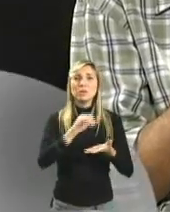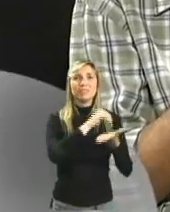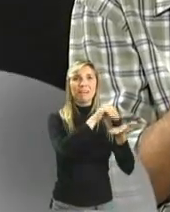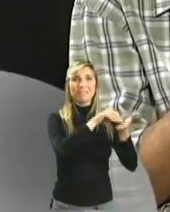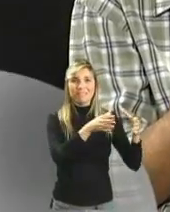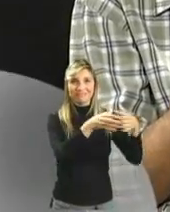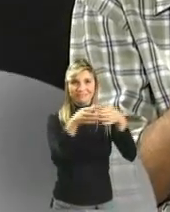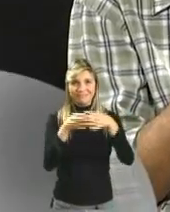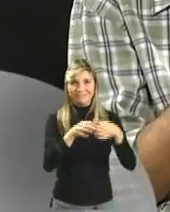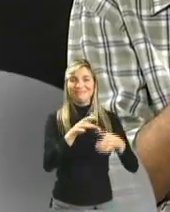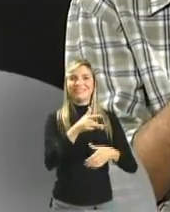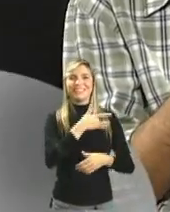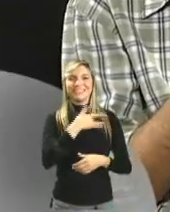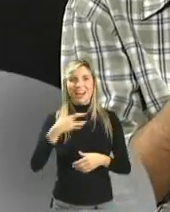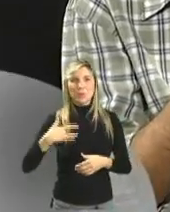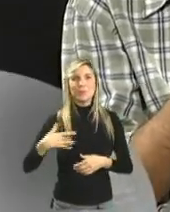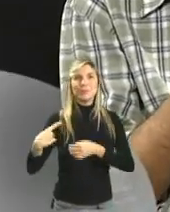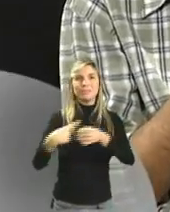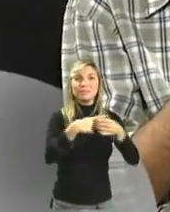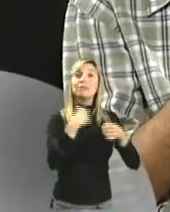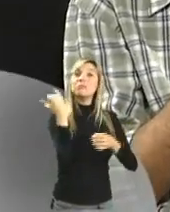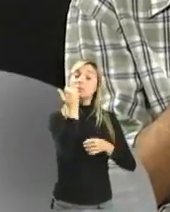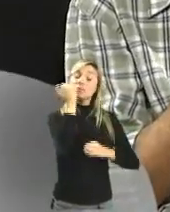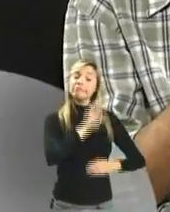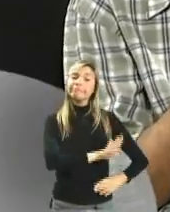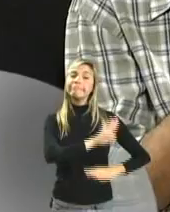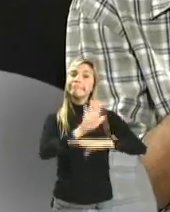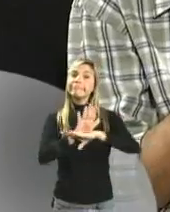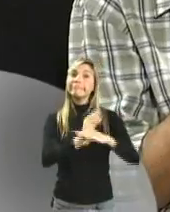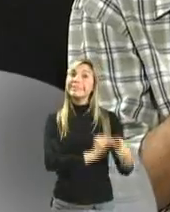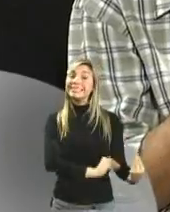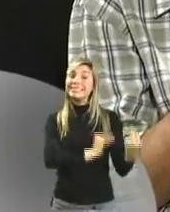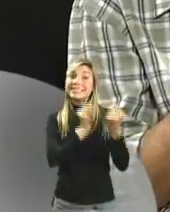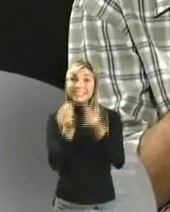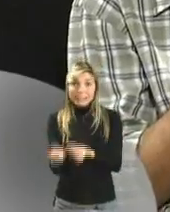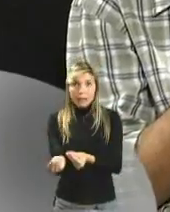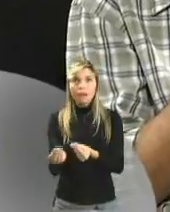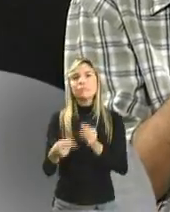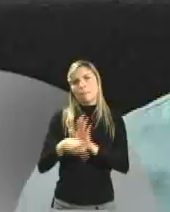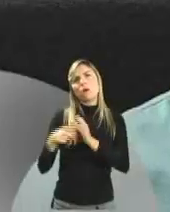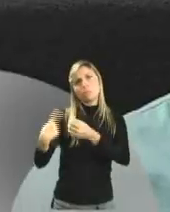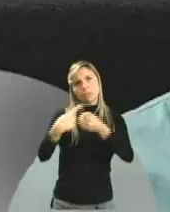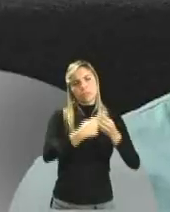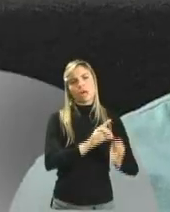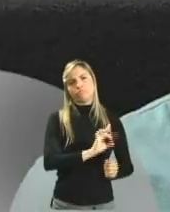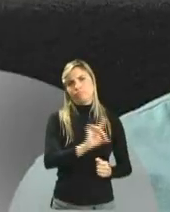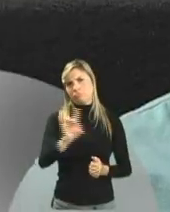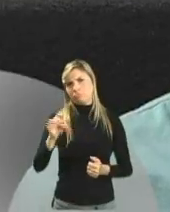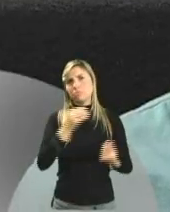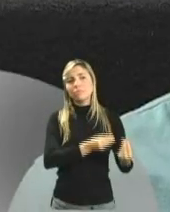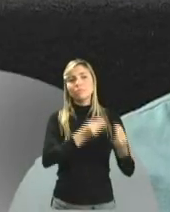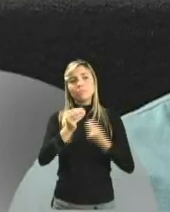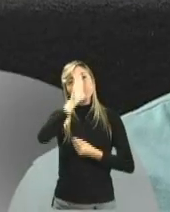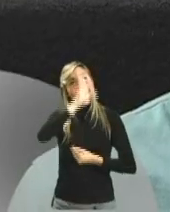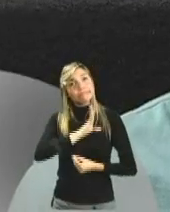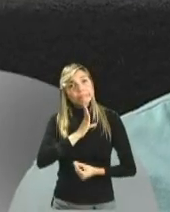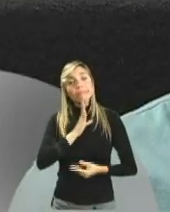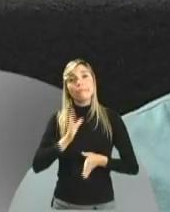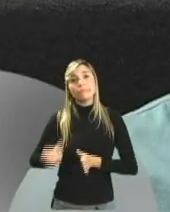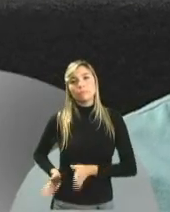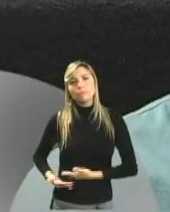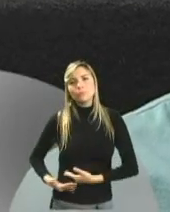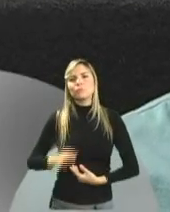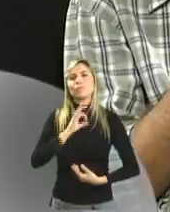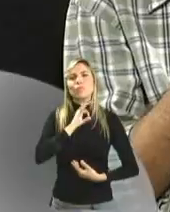as secretarias de saúde se mobilizem para montar o serviço de referência na sua respectiva área de